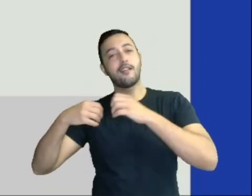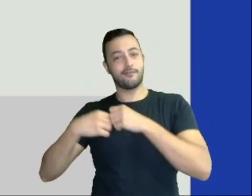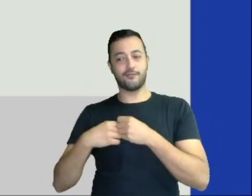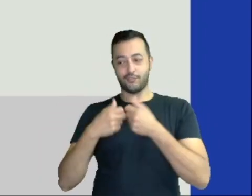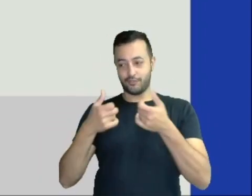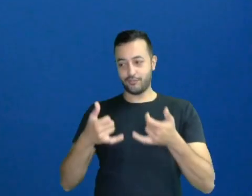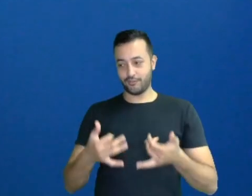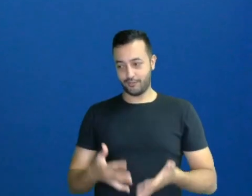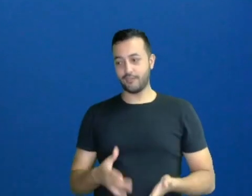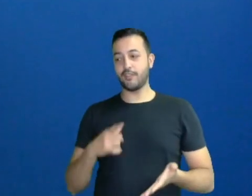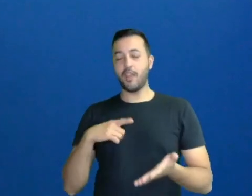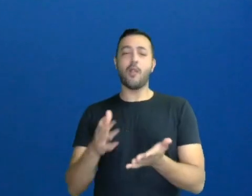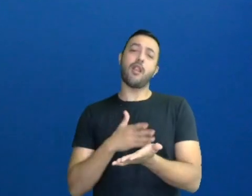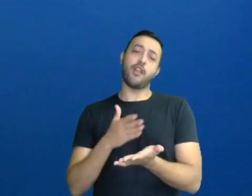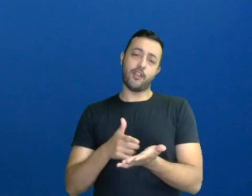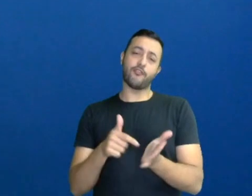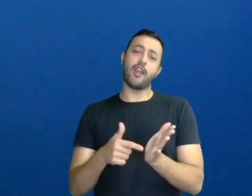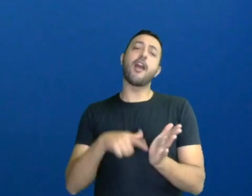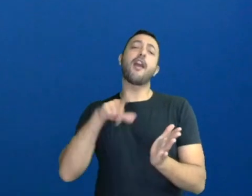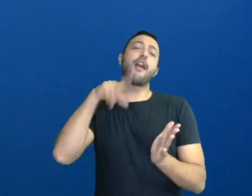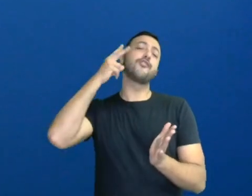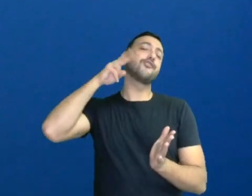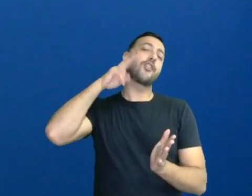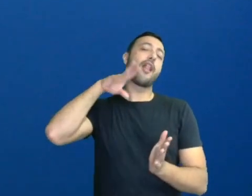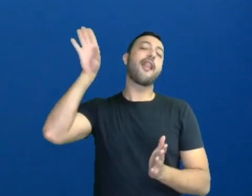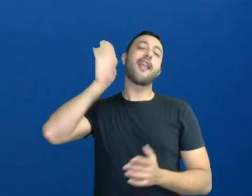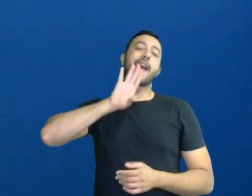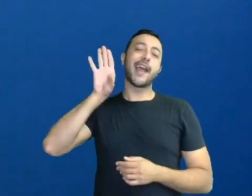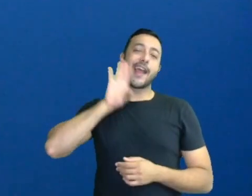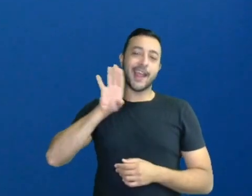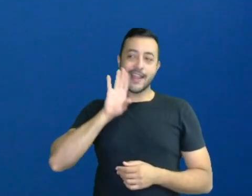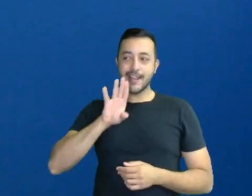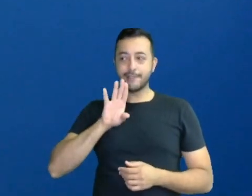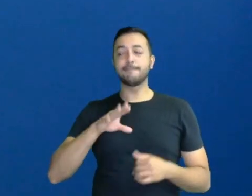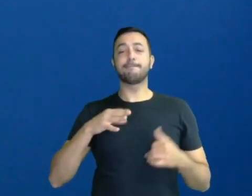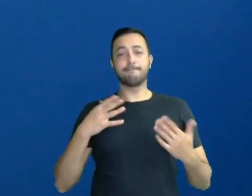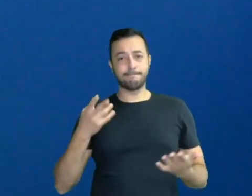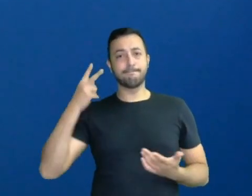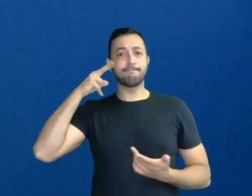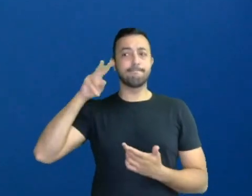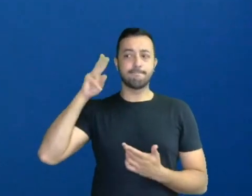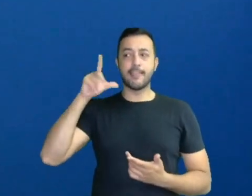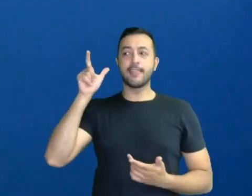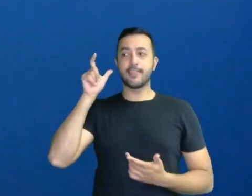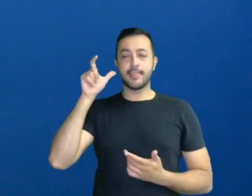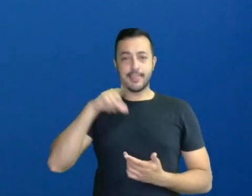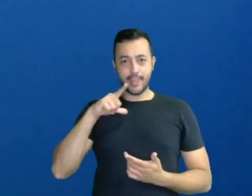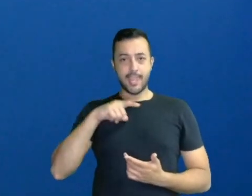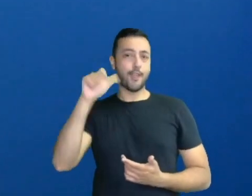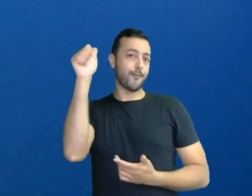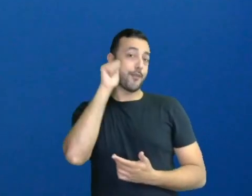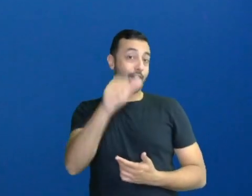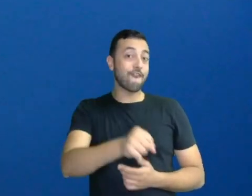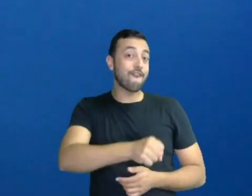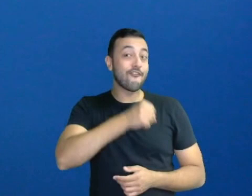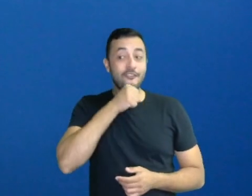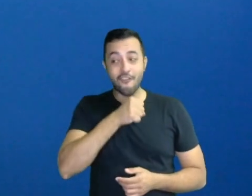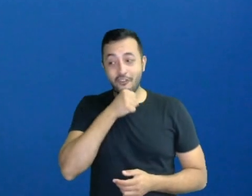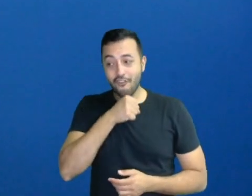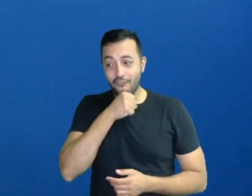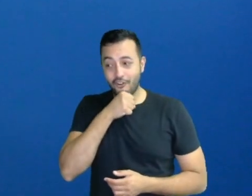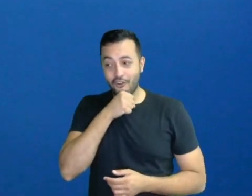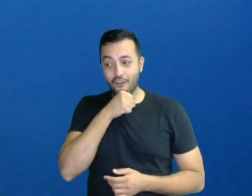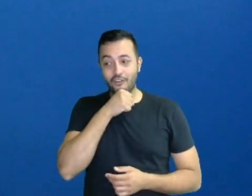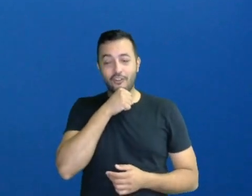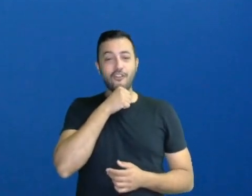livro de comprar é uma história bem legal tá certo nessa história tem a vovó né